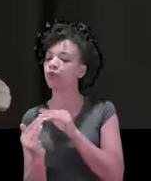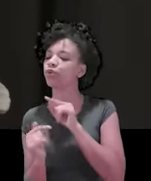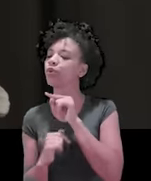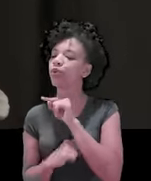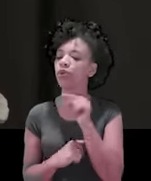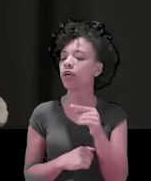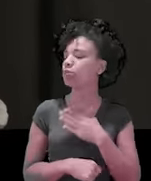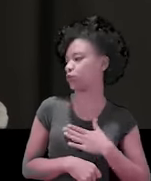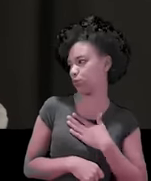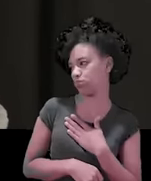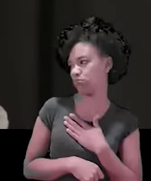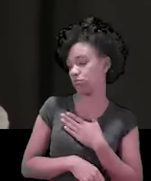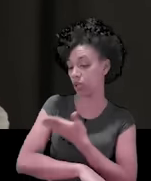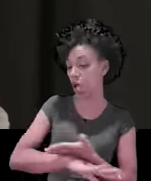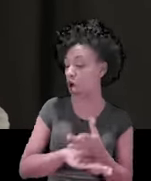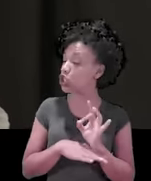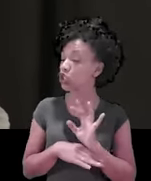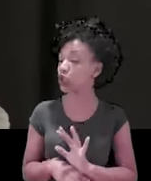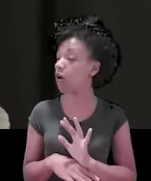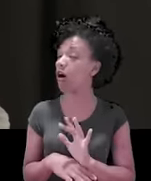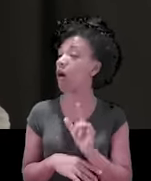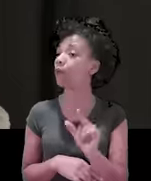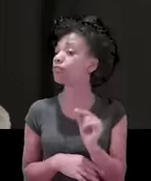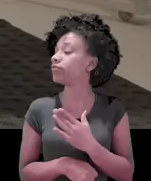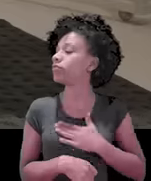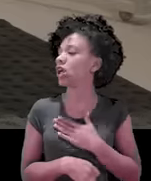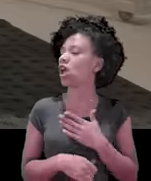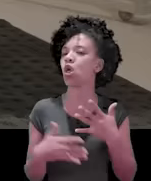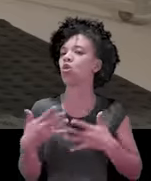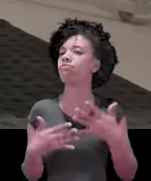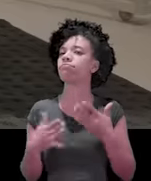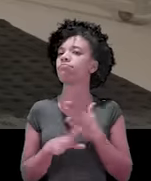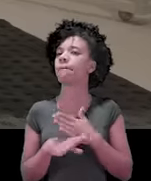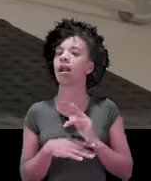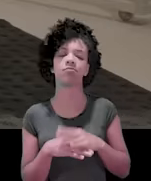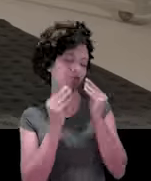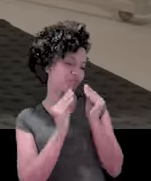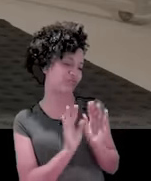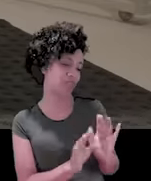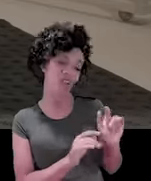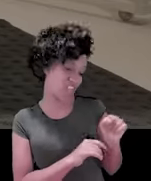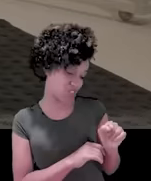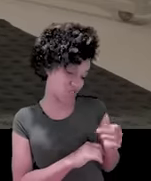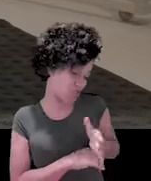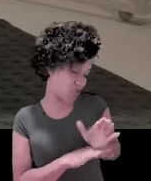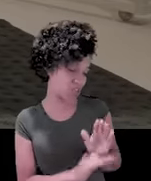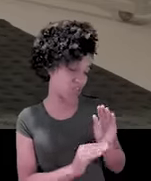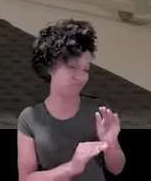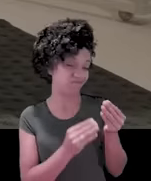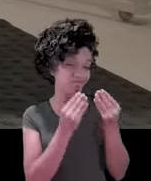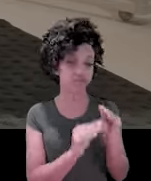que você gosta você está acostumado a ter só aquilo que não vai se acabar eu gostei disso eu jogo flor é eu não gosto da sua